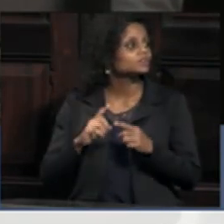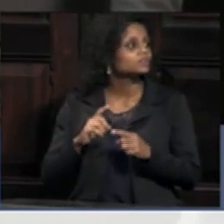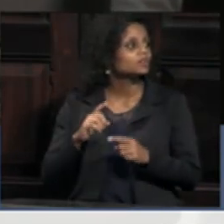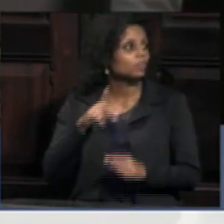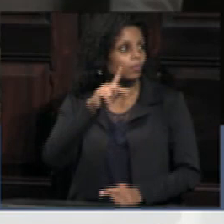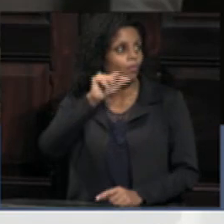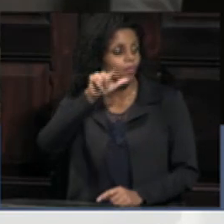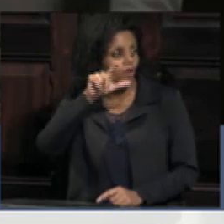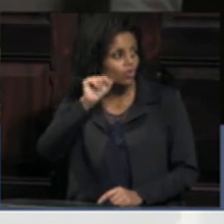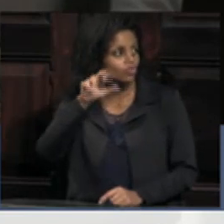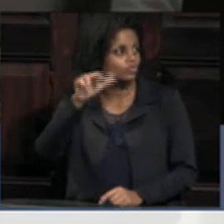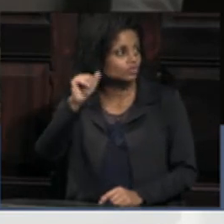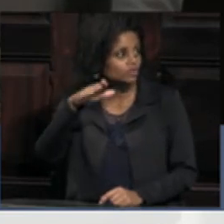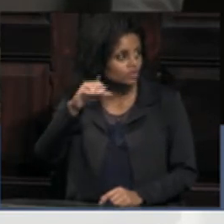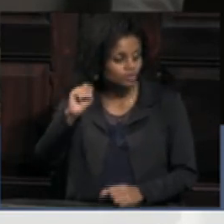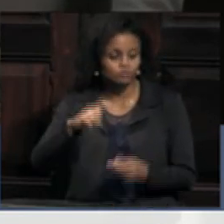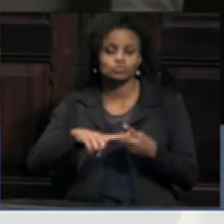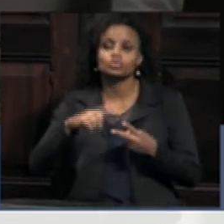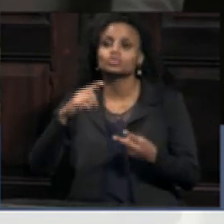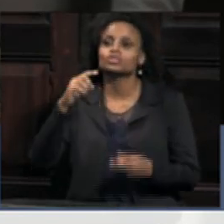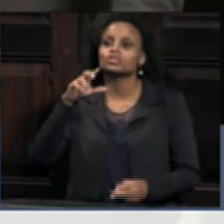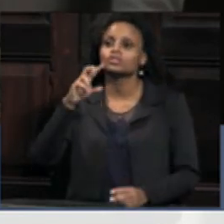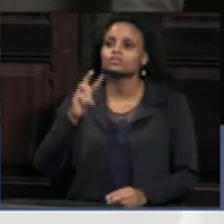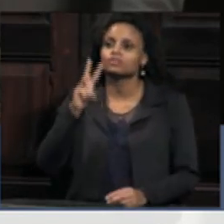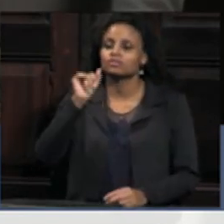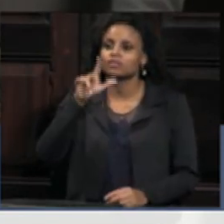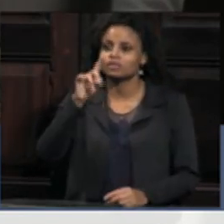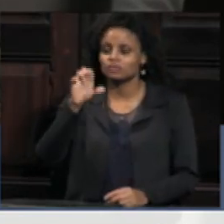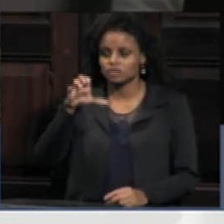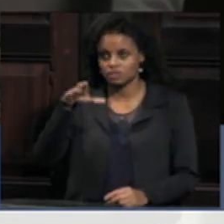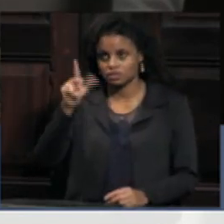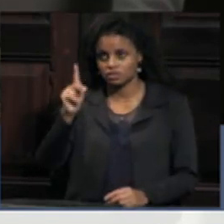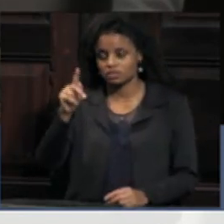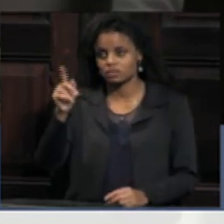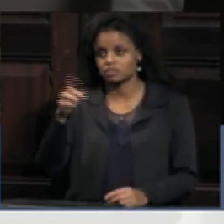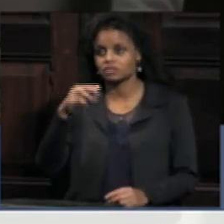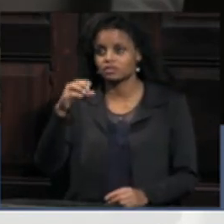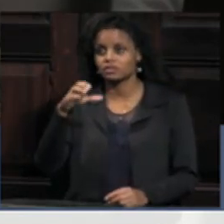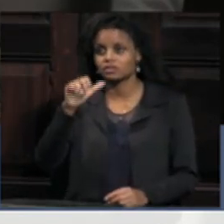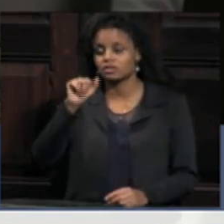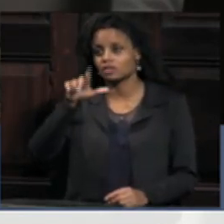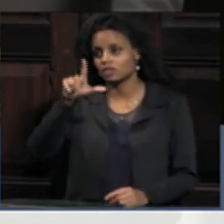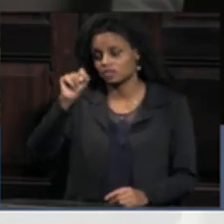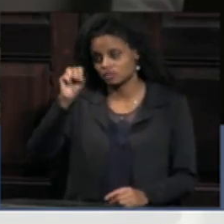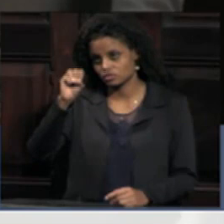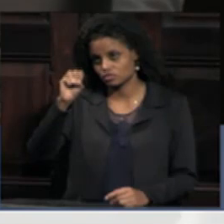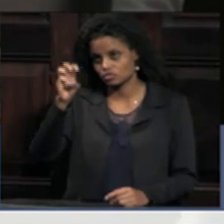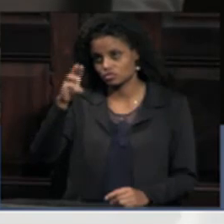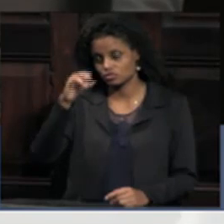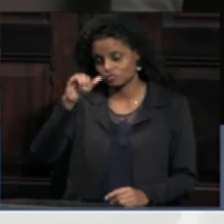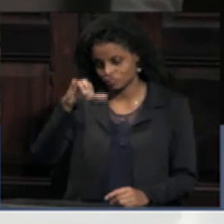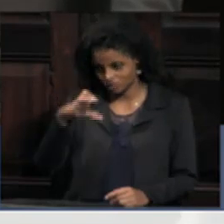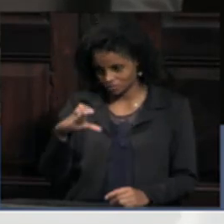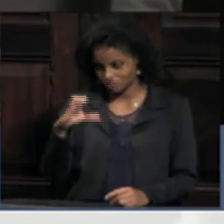Tio Carlos, Valdec Carneiro e Carlos Mink. Veto total oposto ao projeto de lei